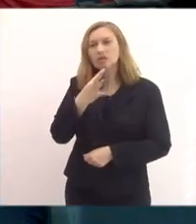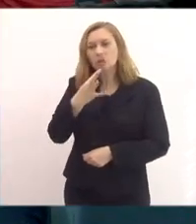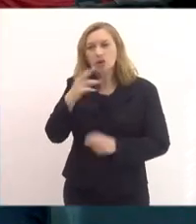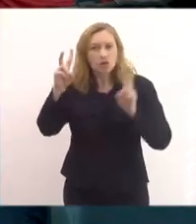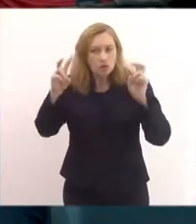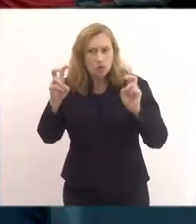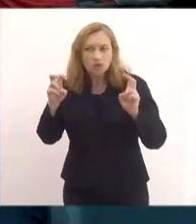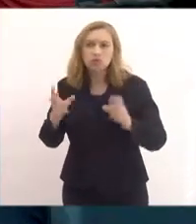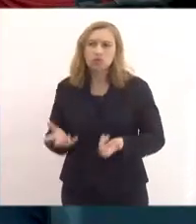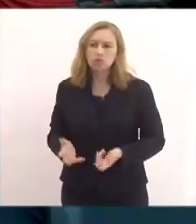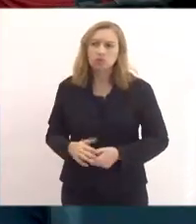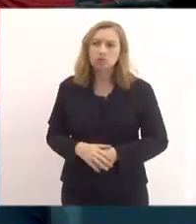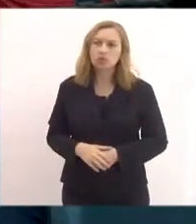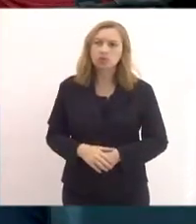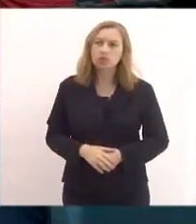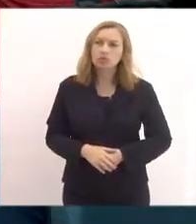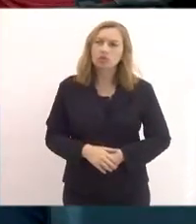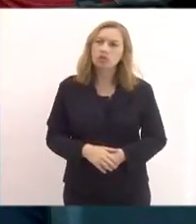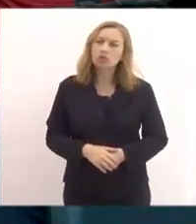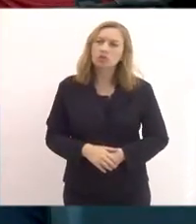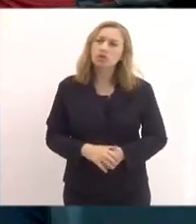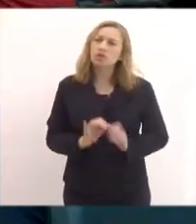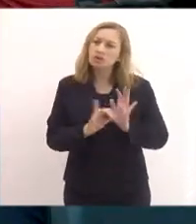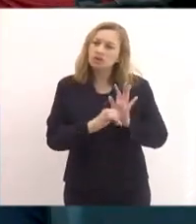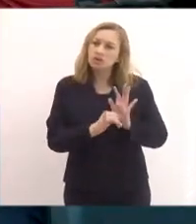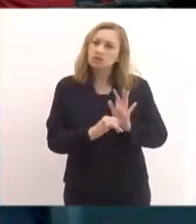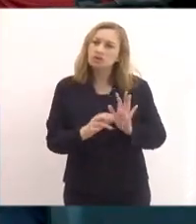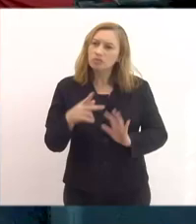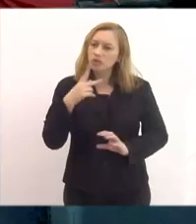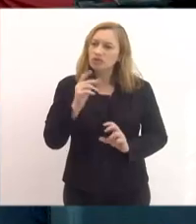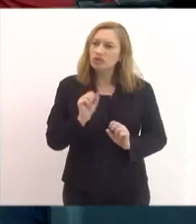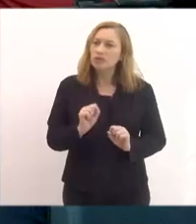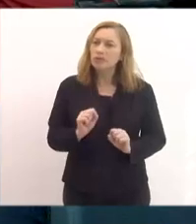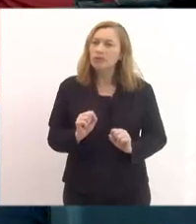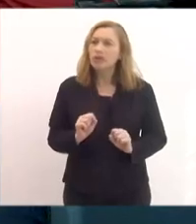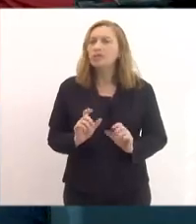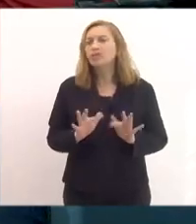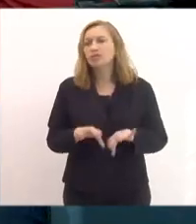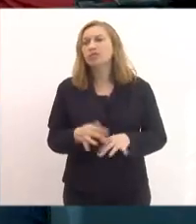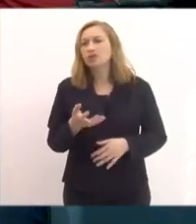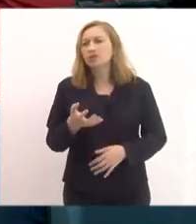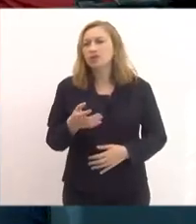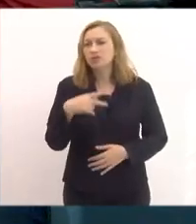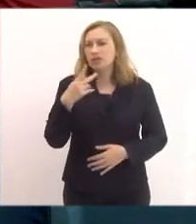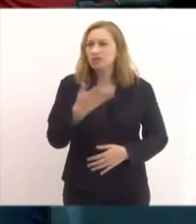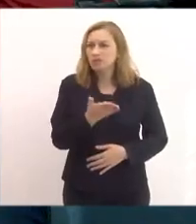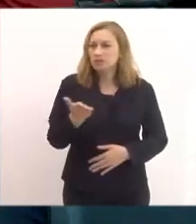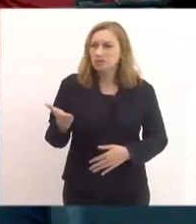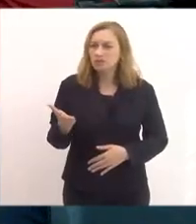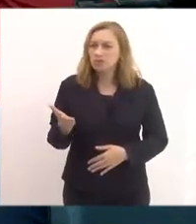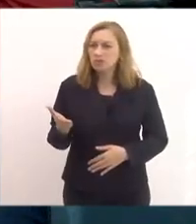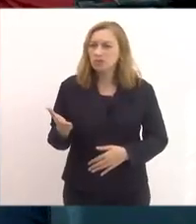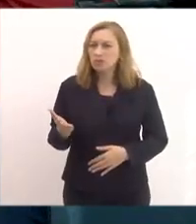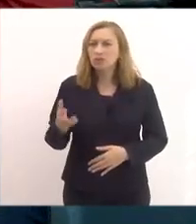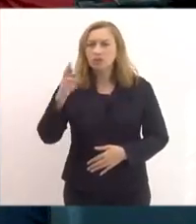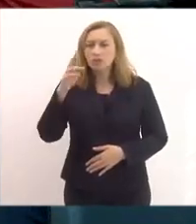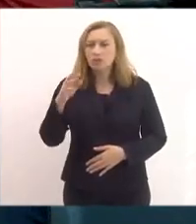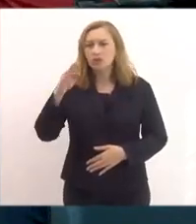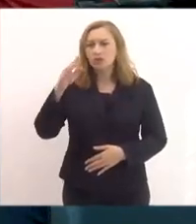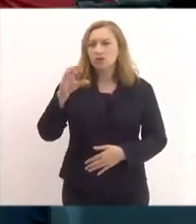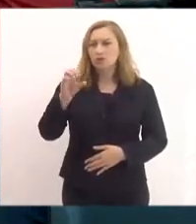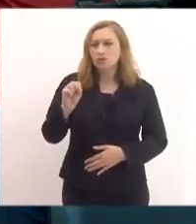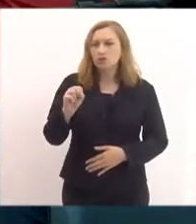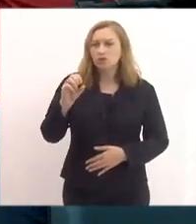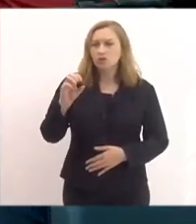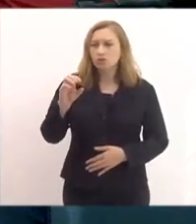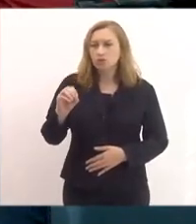Os números todos que a gente está falando aqui, a gente tem em diário oficial, isso pode ser colocado. Mas, por fim, eu queria dizer aos senhores, o soldado, o praça